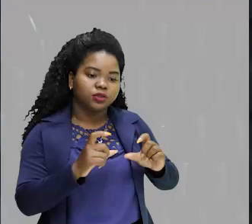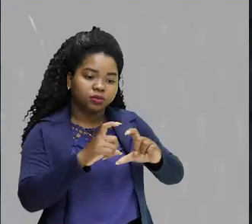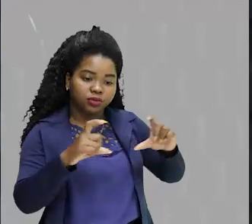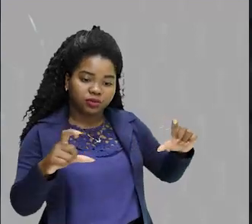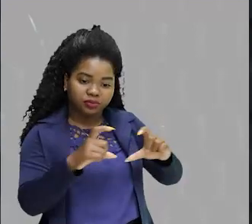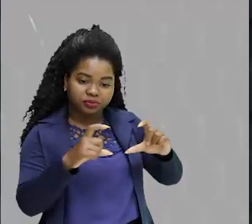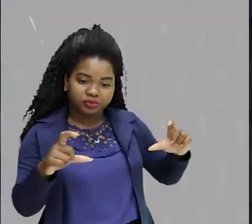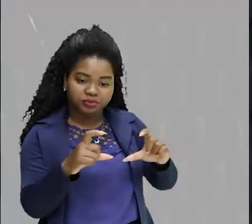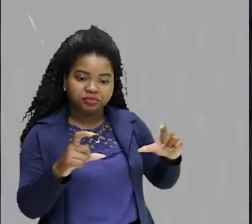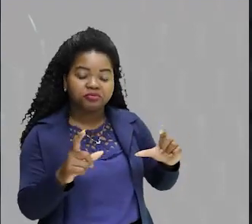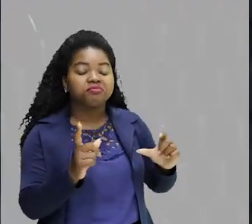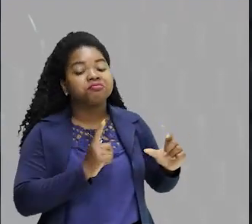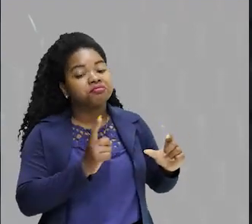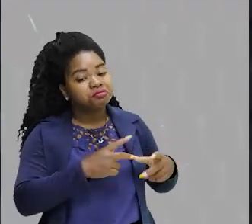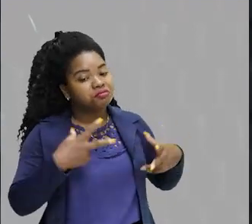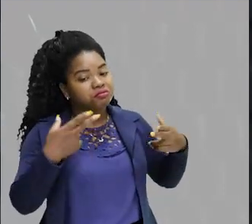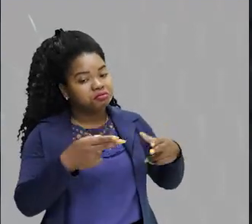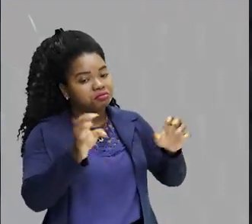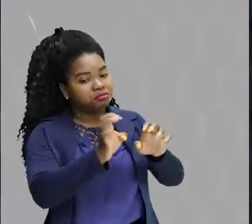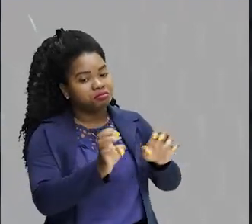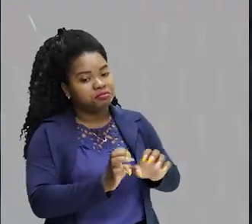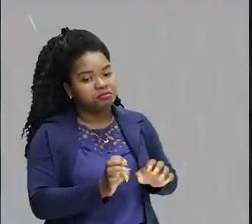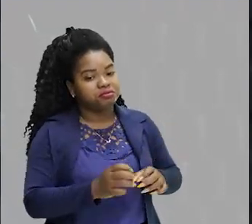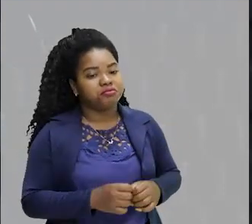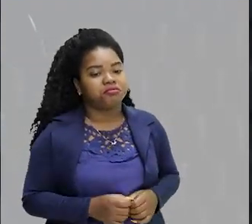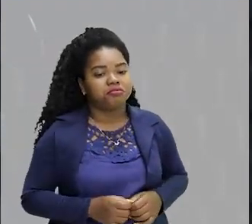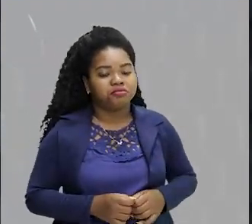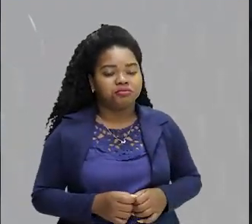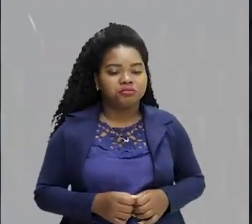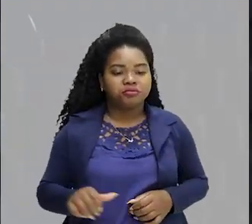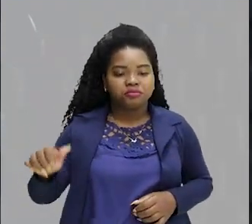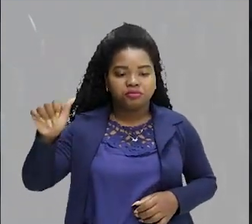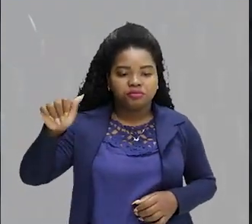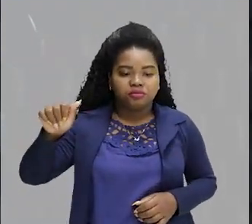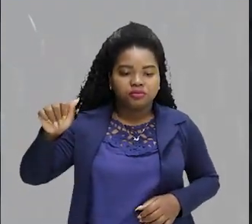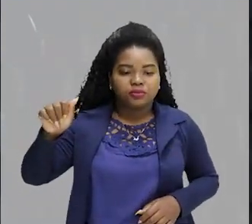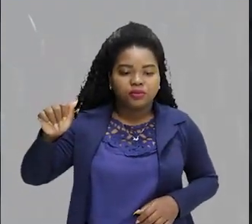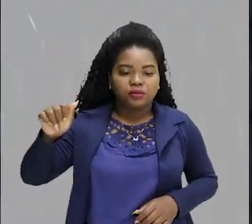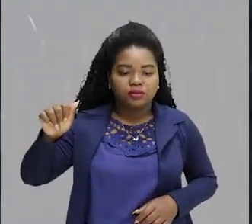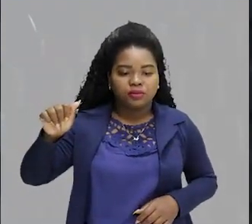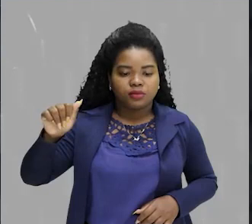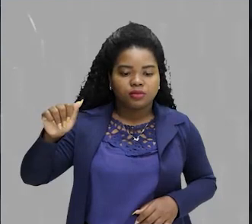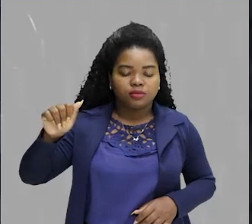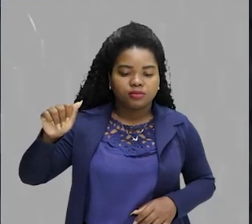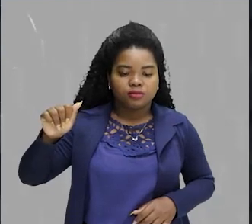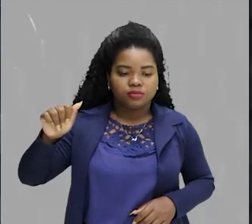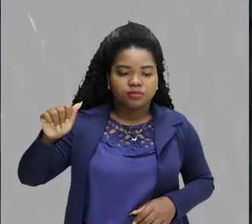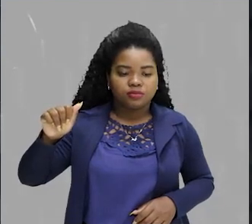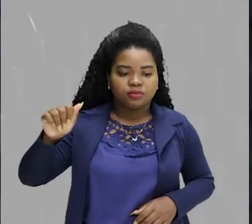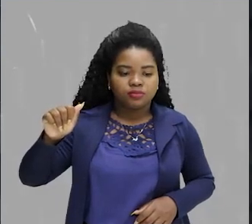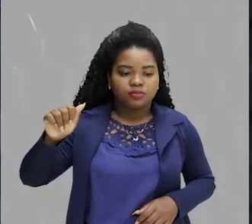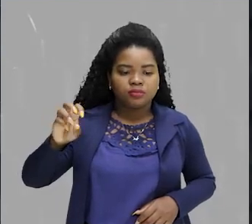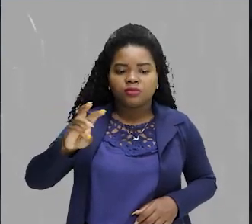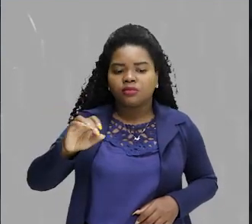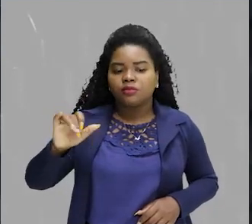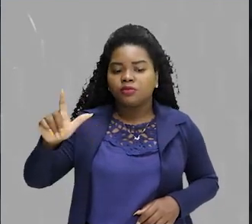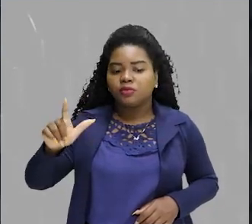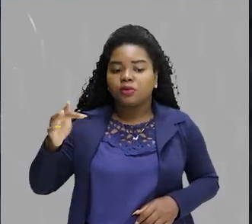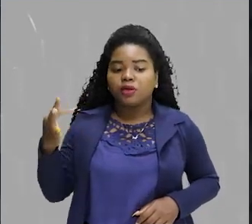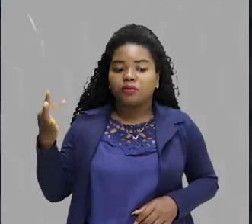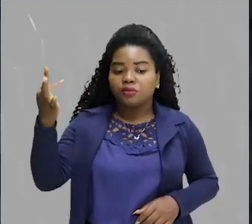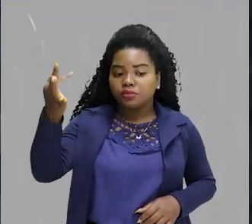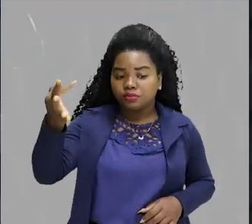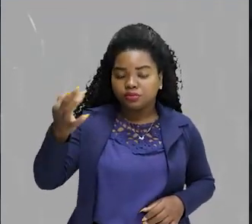frase que tem também essa mesma construção. She will go to school by car. Will indica